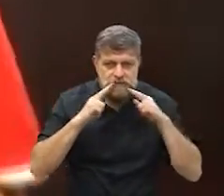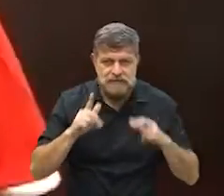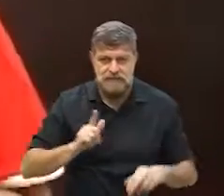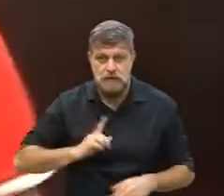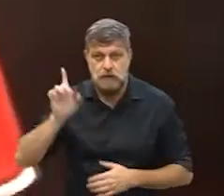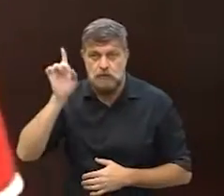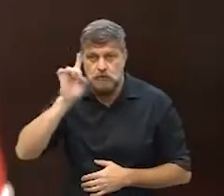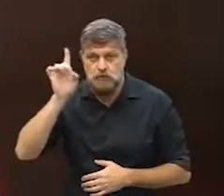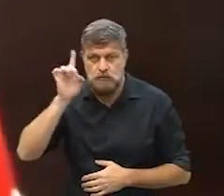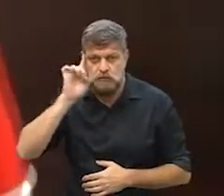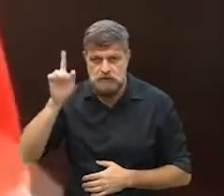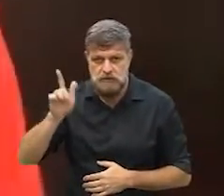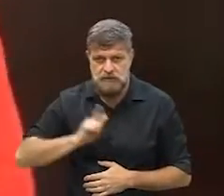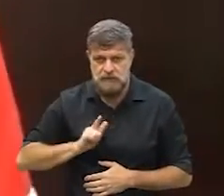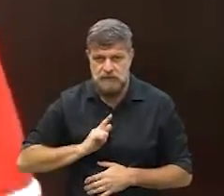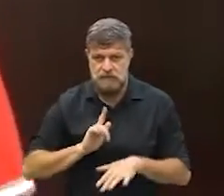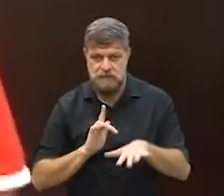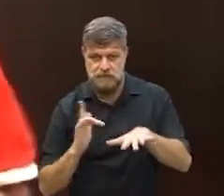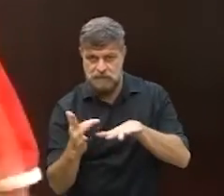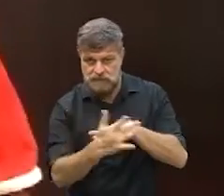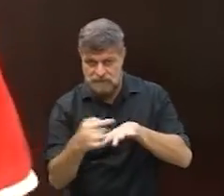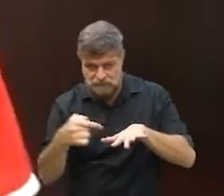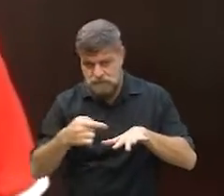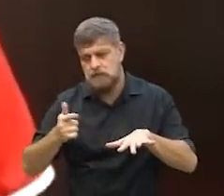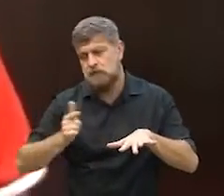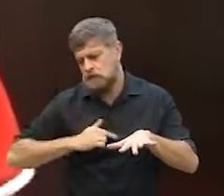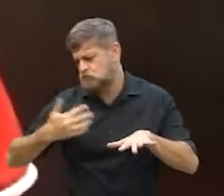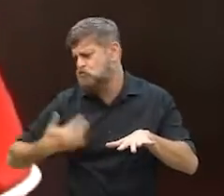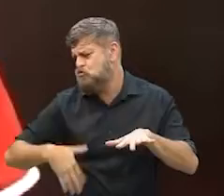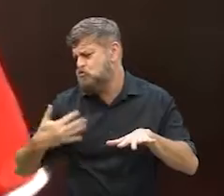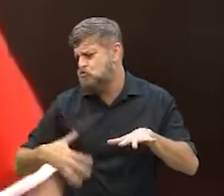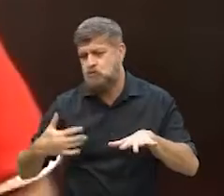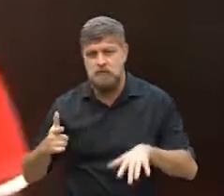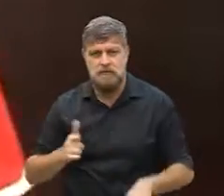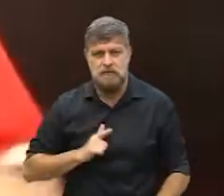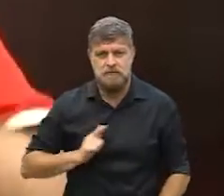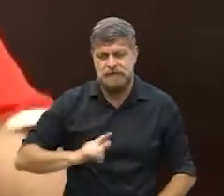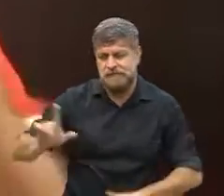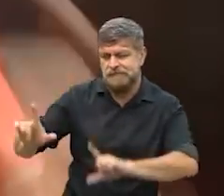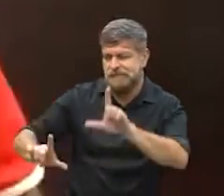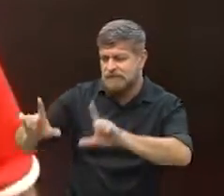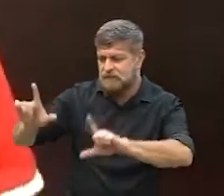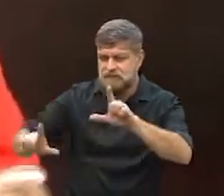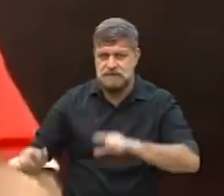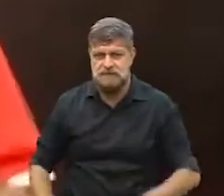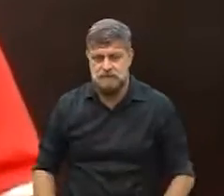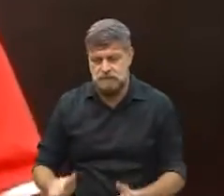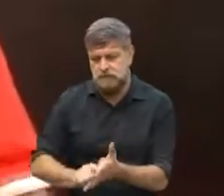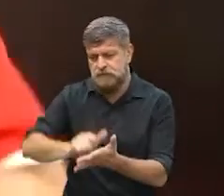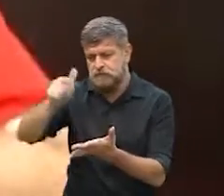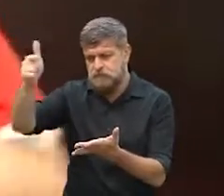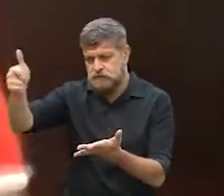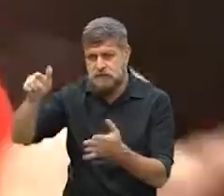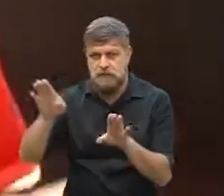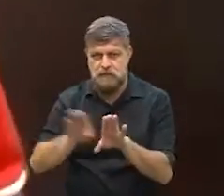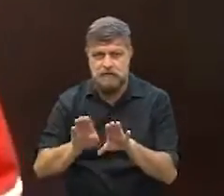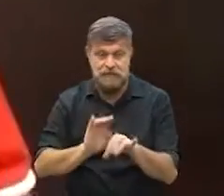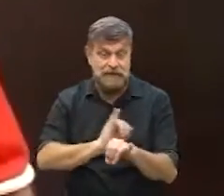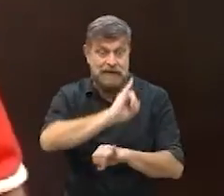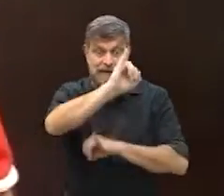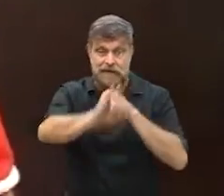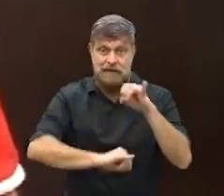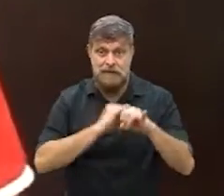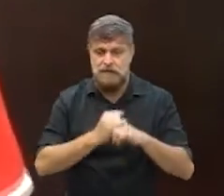tem uma rotina para isso e mídia não é o que falta. Você tem tanto televisiva, jornal impresso e aí muito